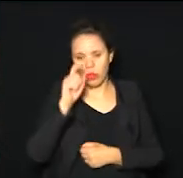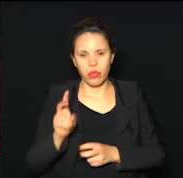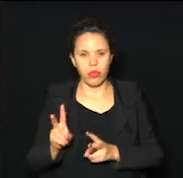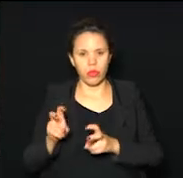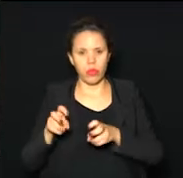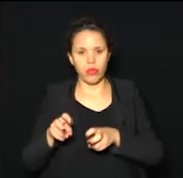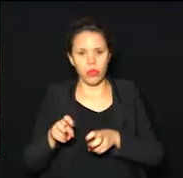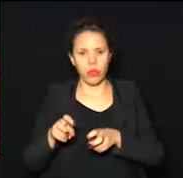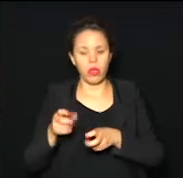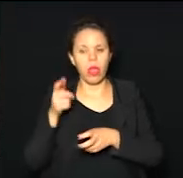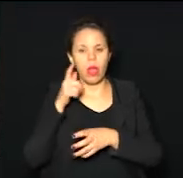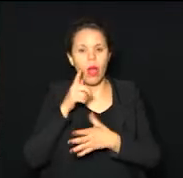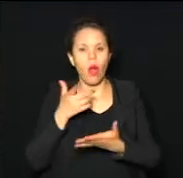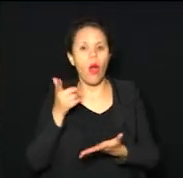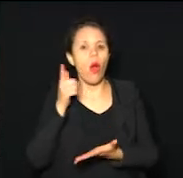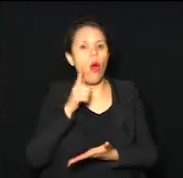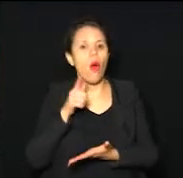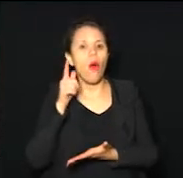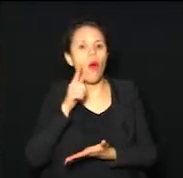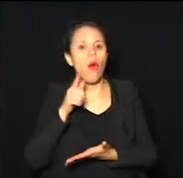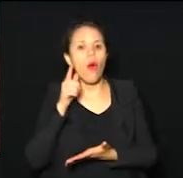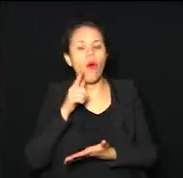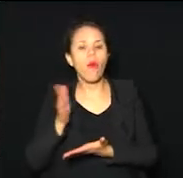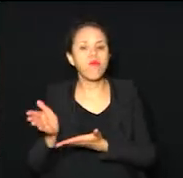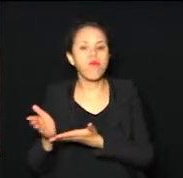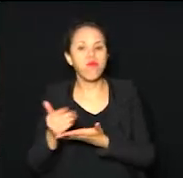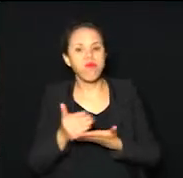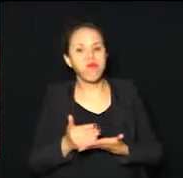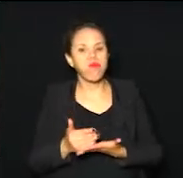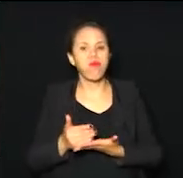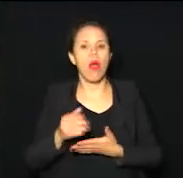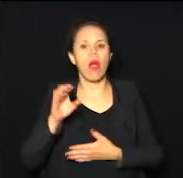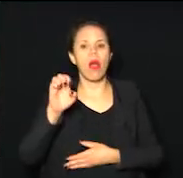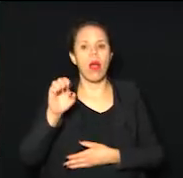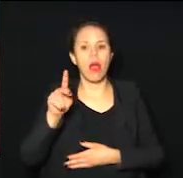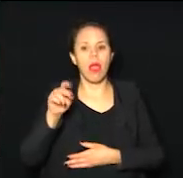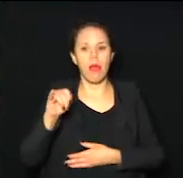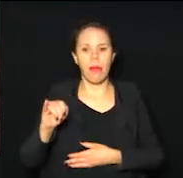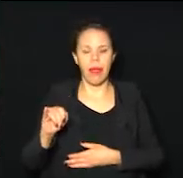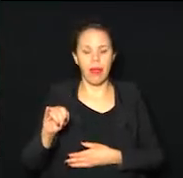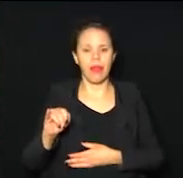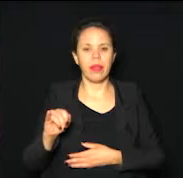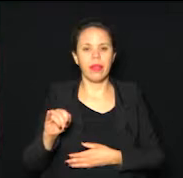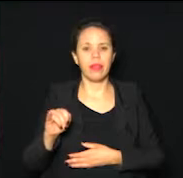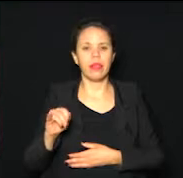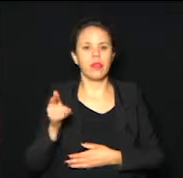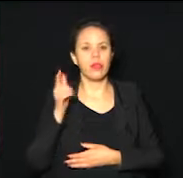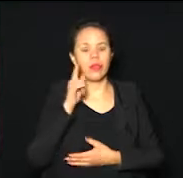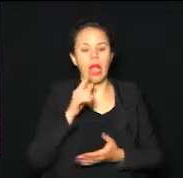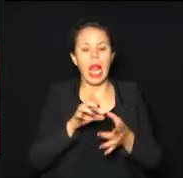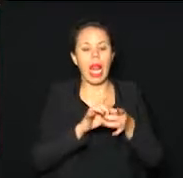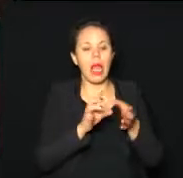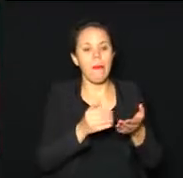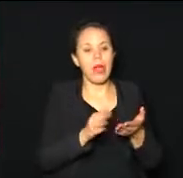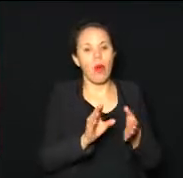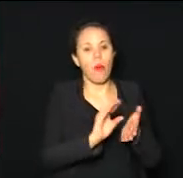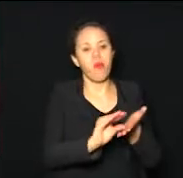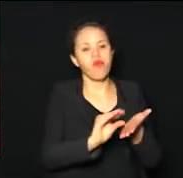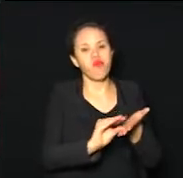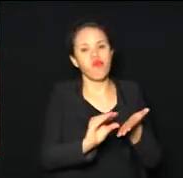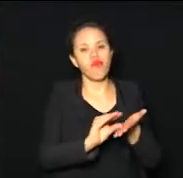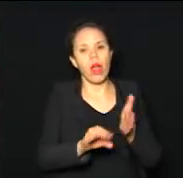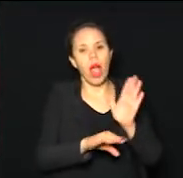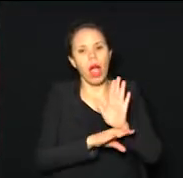de EPIs, né? A Unicamp liberou uma verba para poder ajudar não só o hospital,